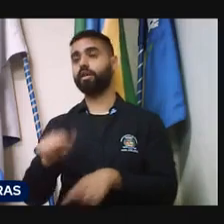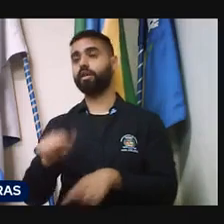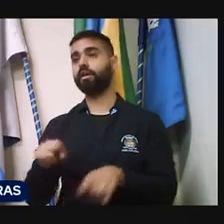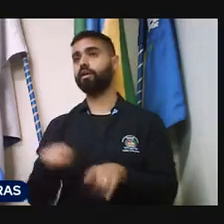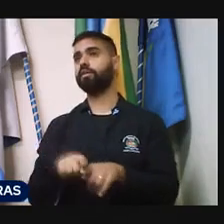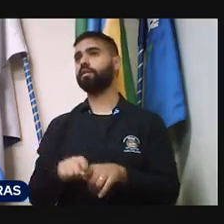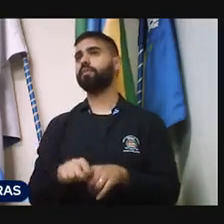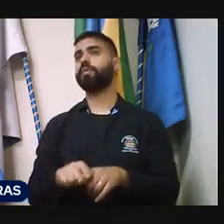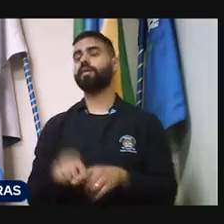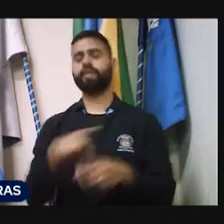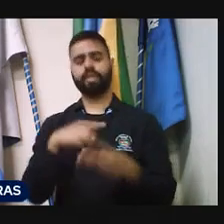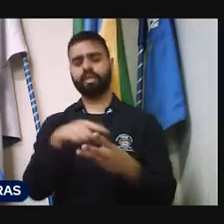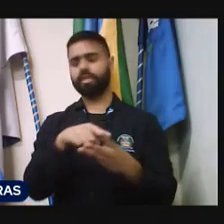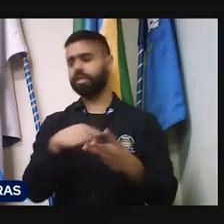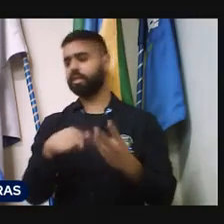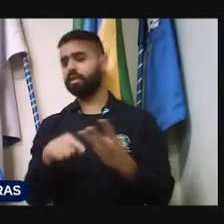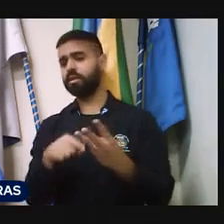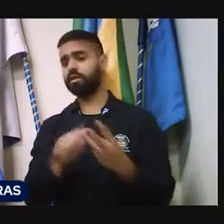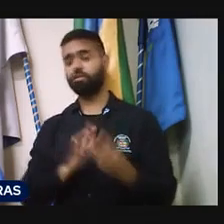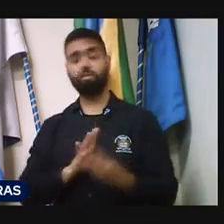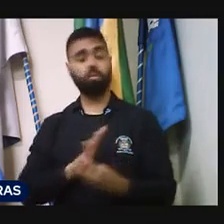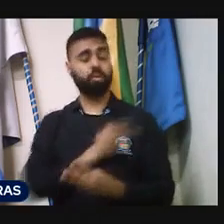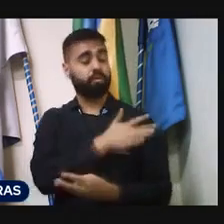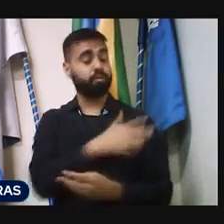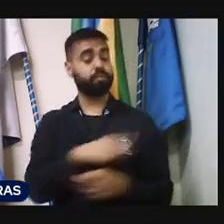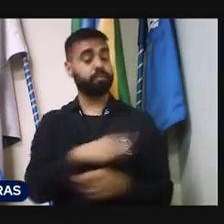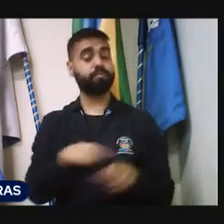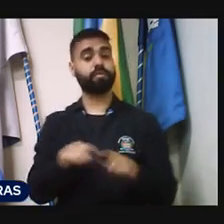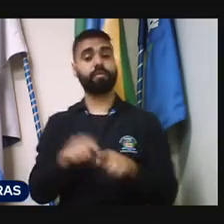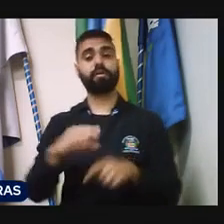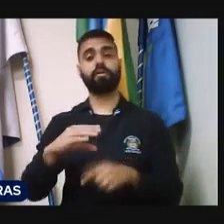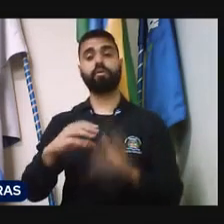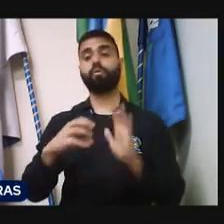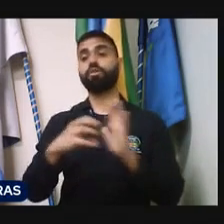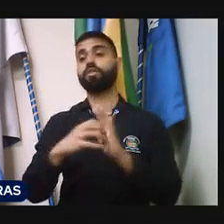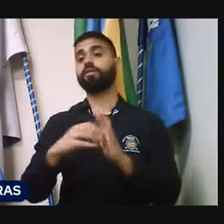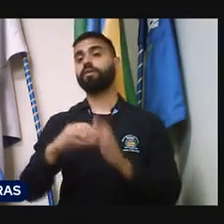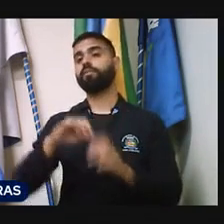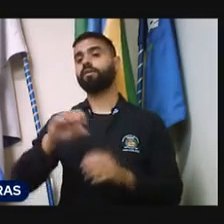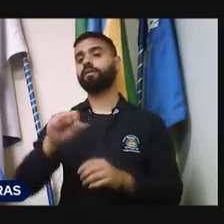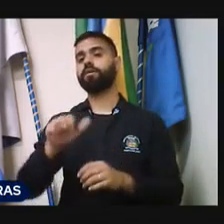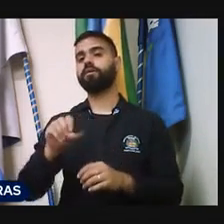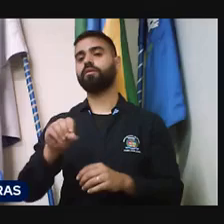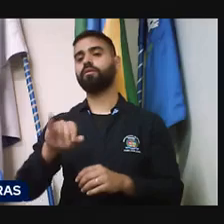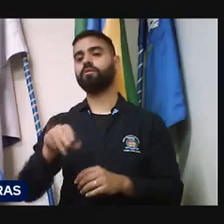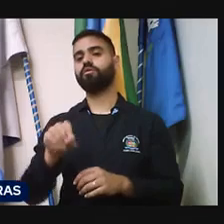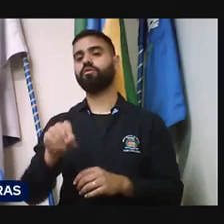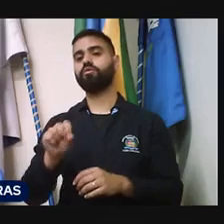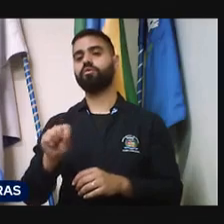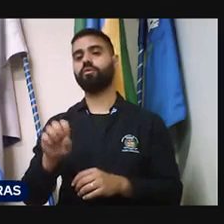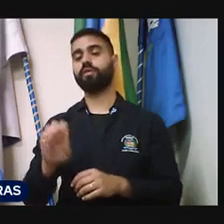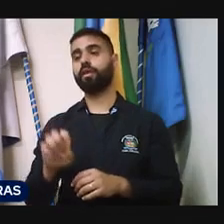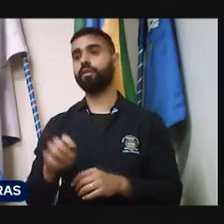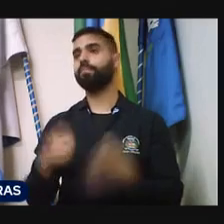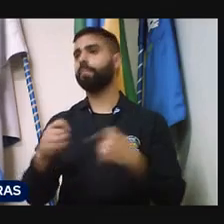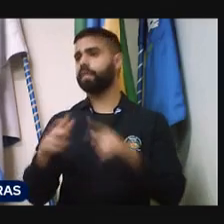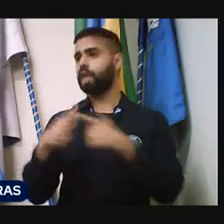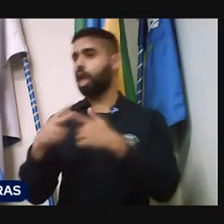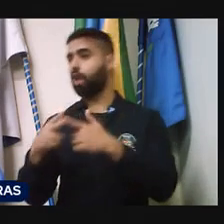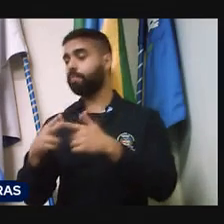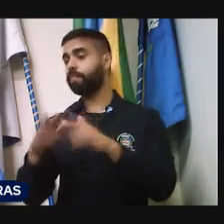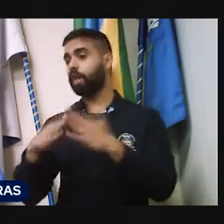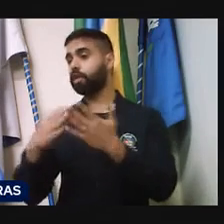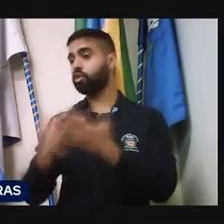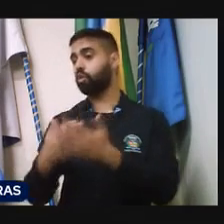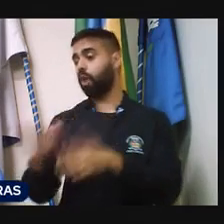excelente estado e três estão estados extremamente triste principalmente os Apps onde das Palmeiras precisa de uma reforma e a creche São José